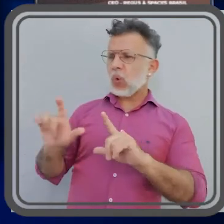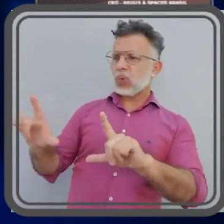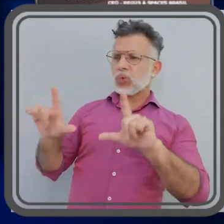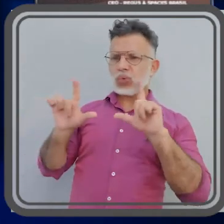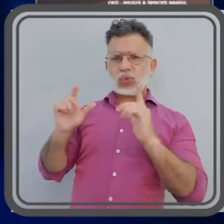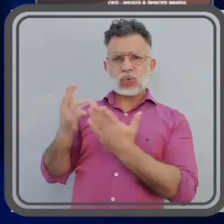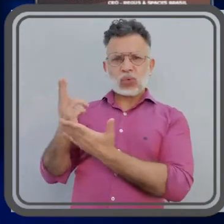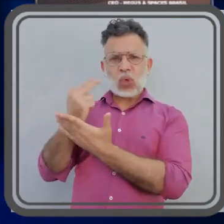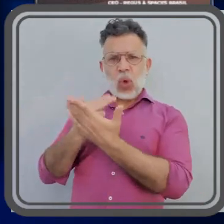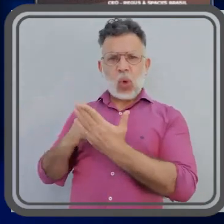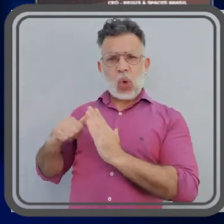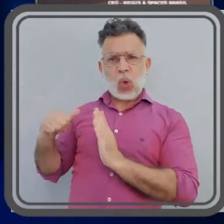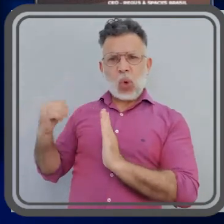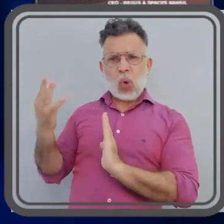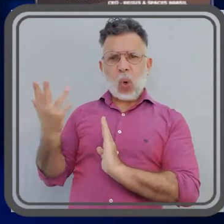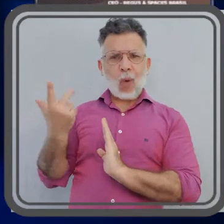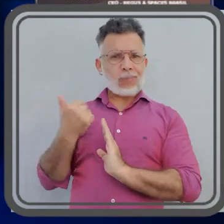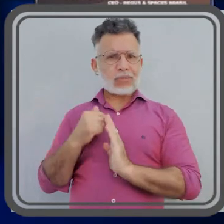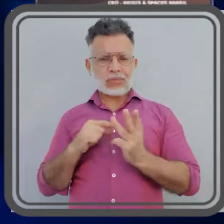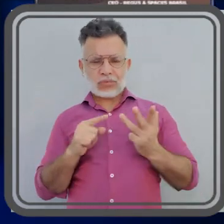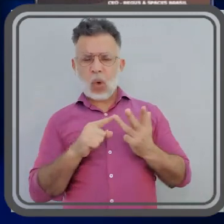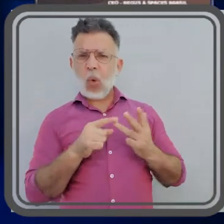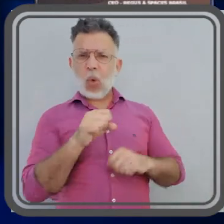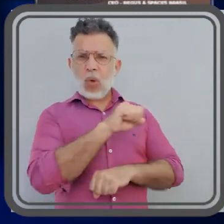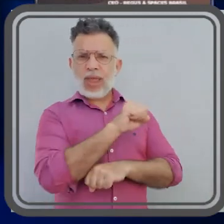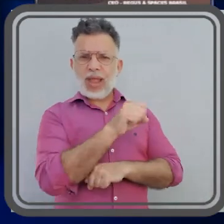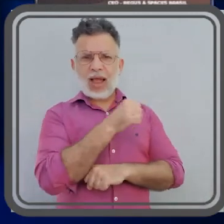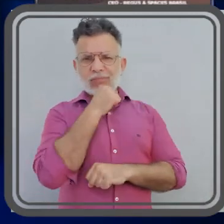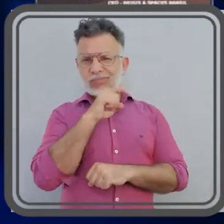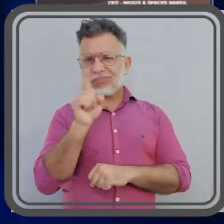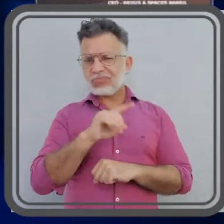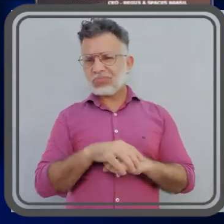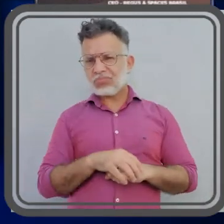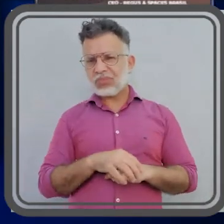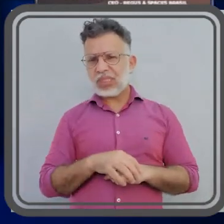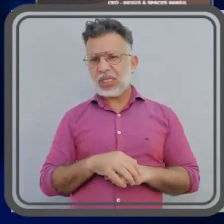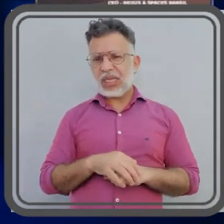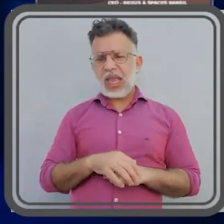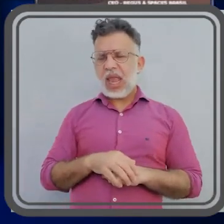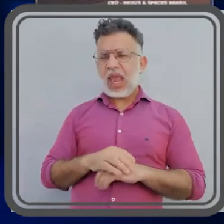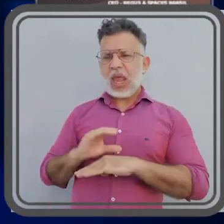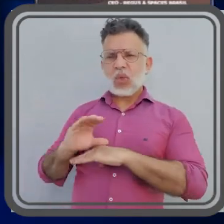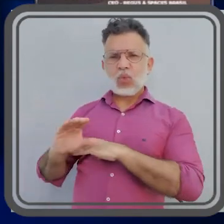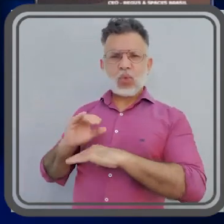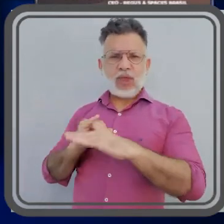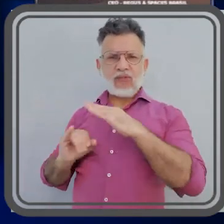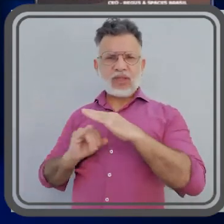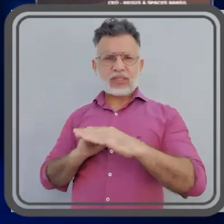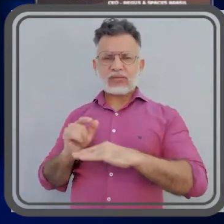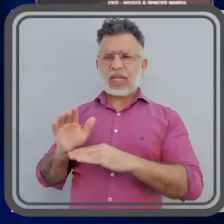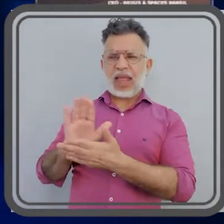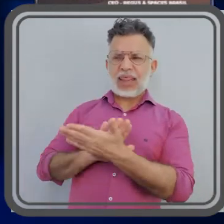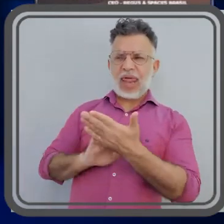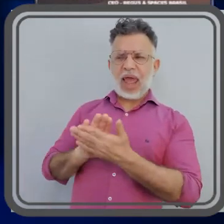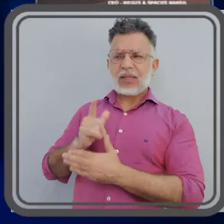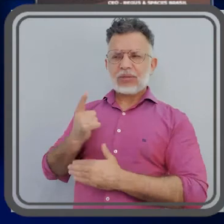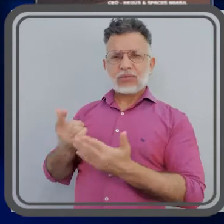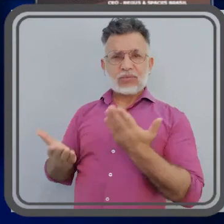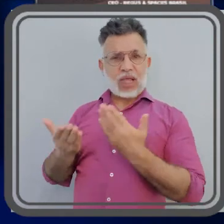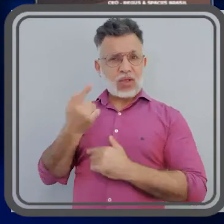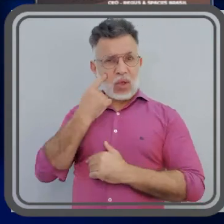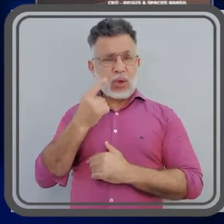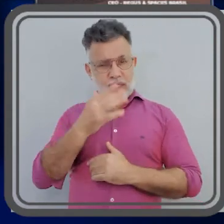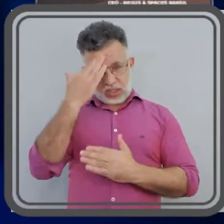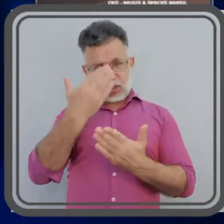arte. Não invisto em carro antigo, eu não pretendo investir em nada que não tenha balanço. Eu acredito que se você for